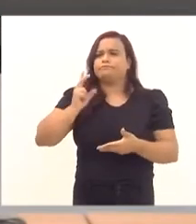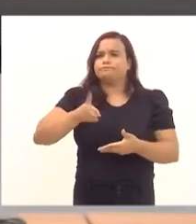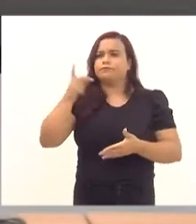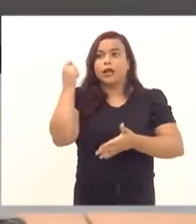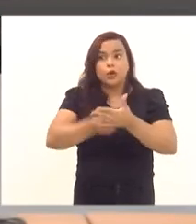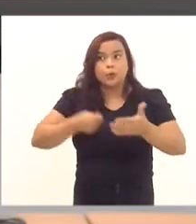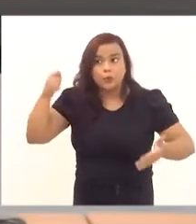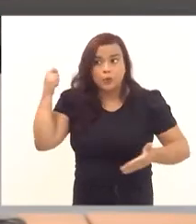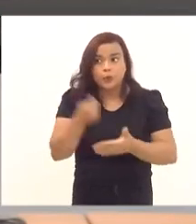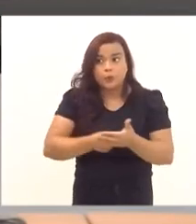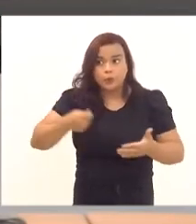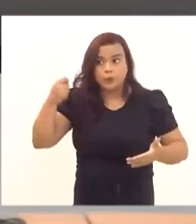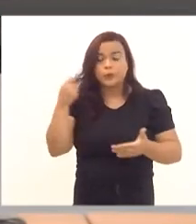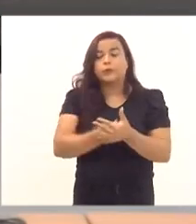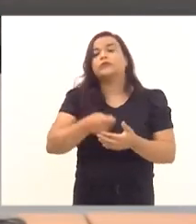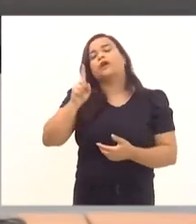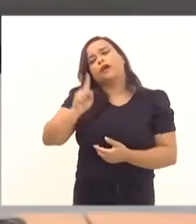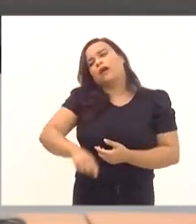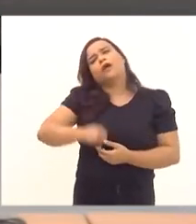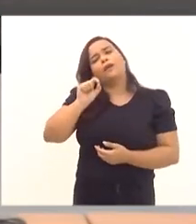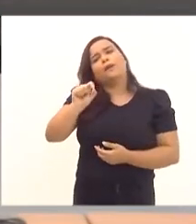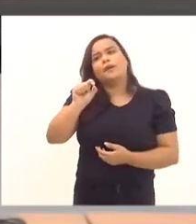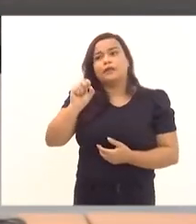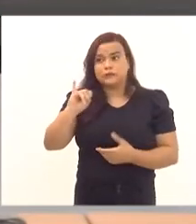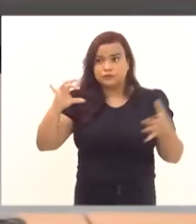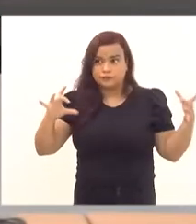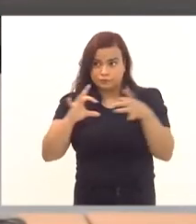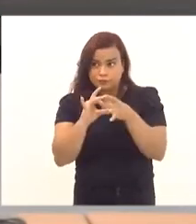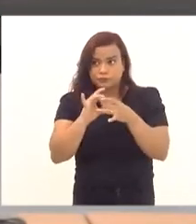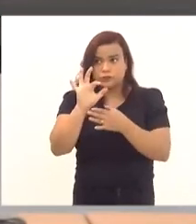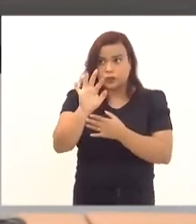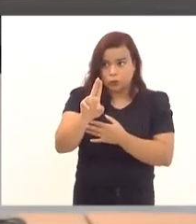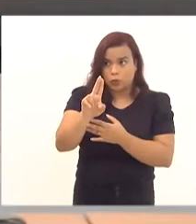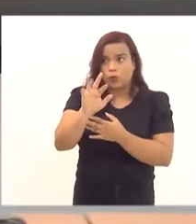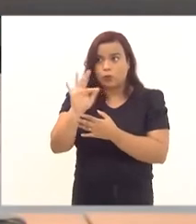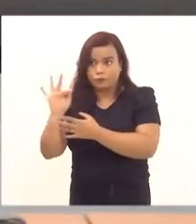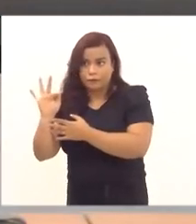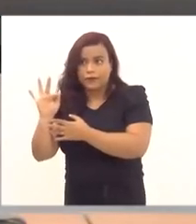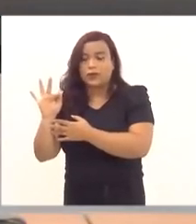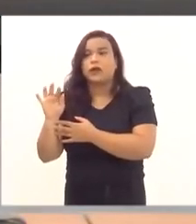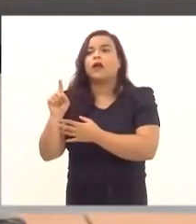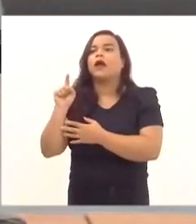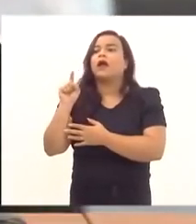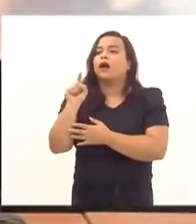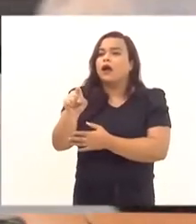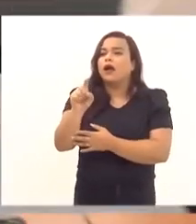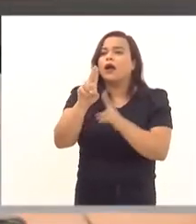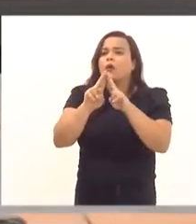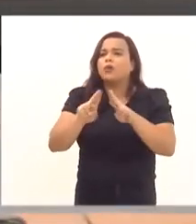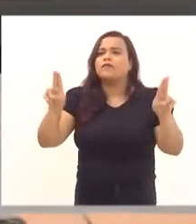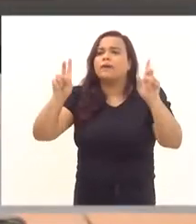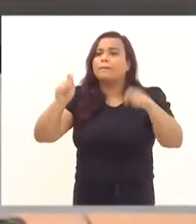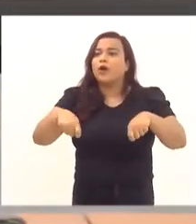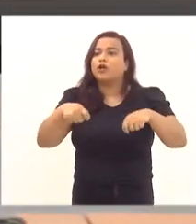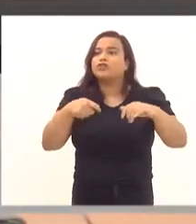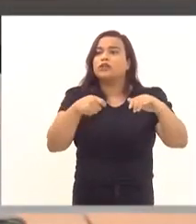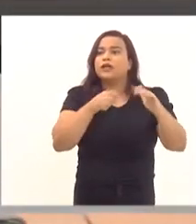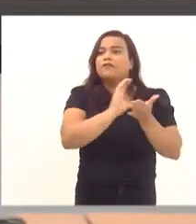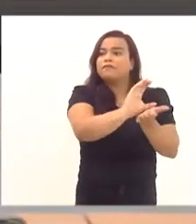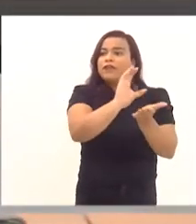luta para que uma vez vinculado à Universidade Federal Fluminense Universidade pudesse fazer os investimentos